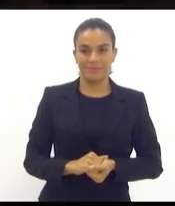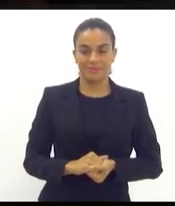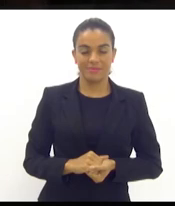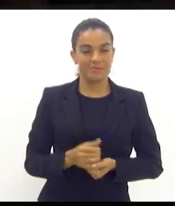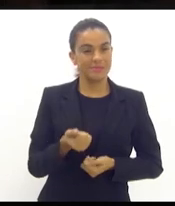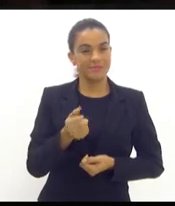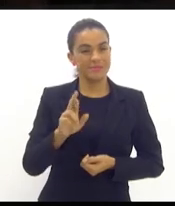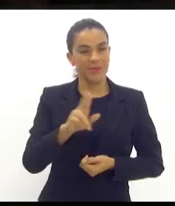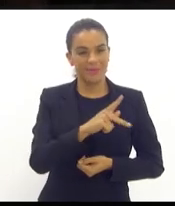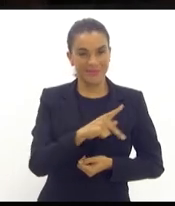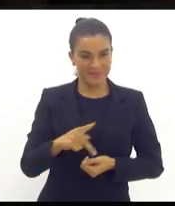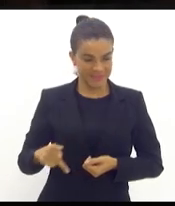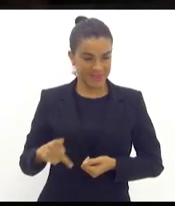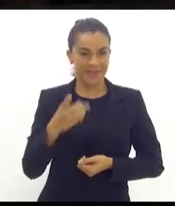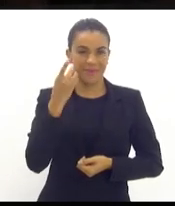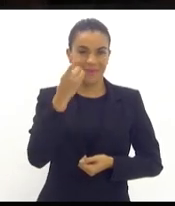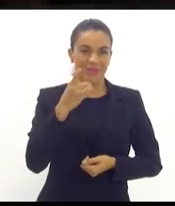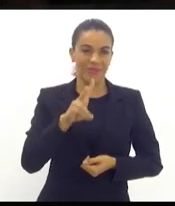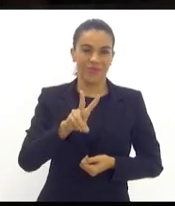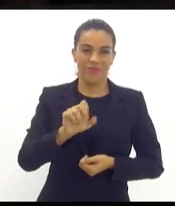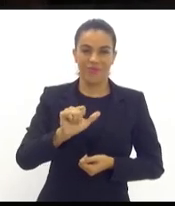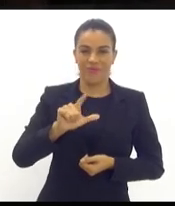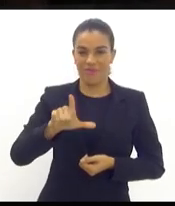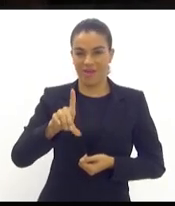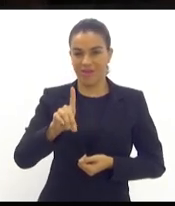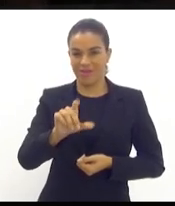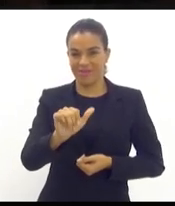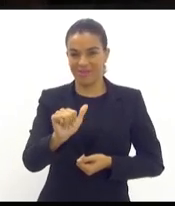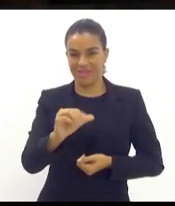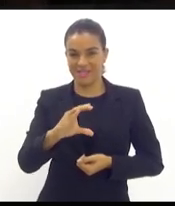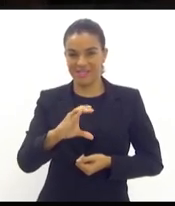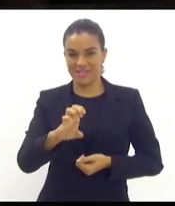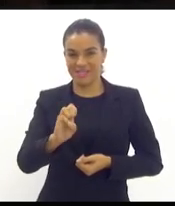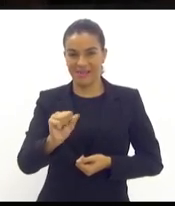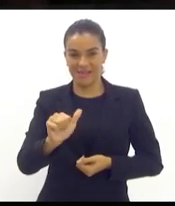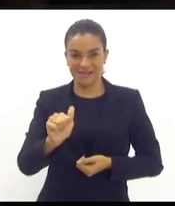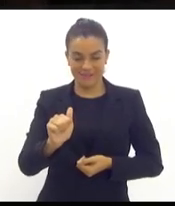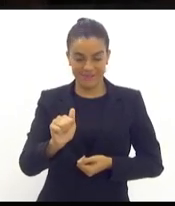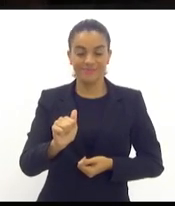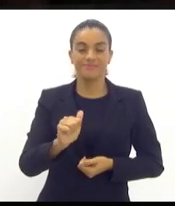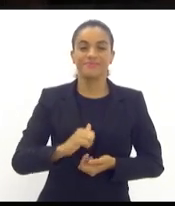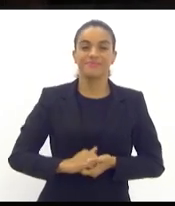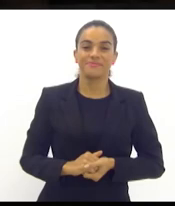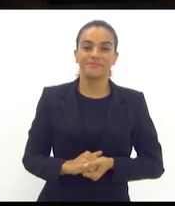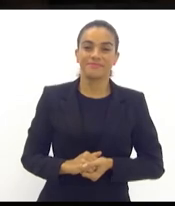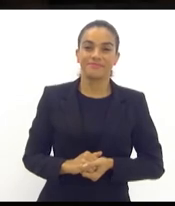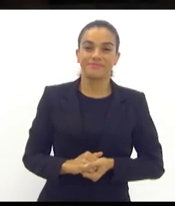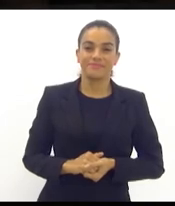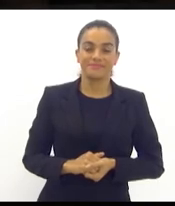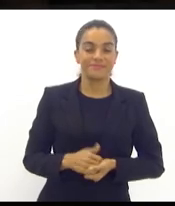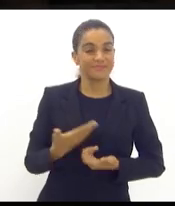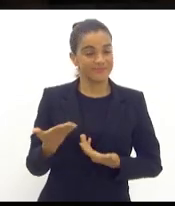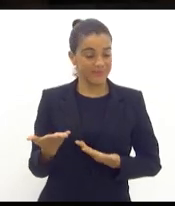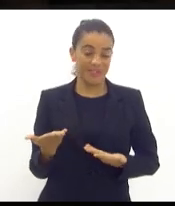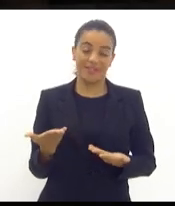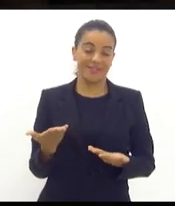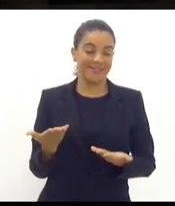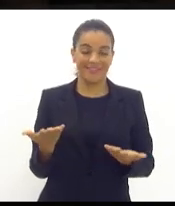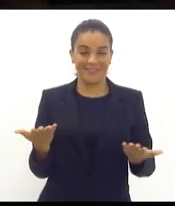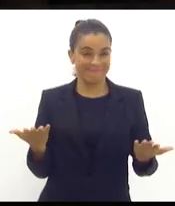Senhor presidente, deputado Valda Ceasa, que, para variar,